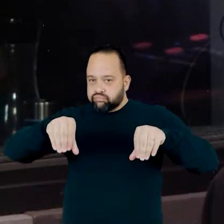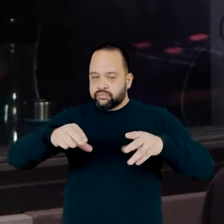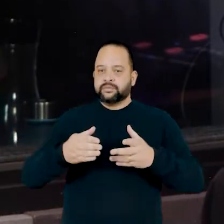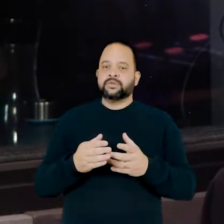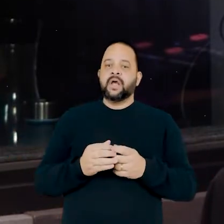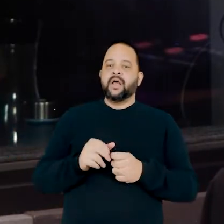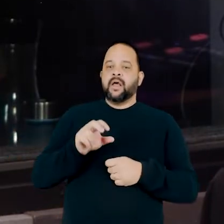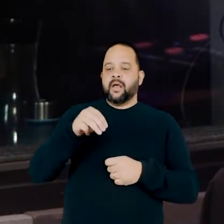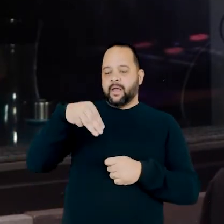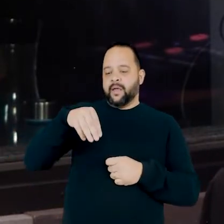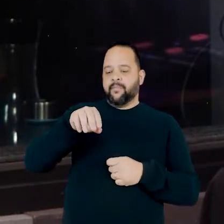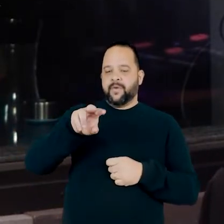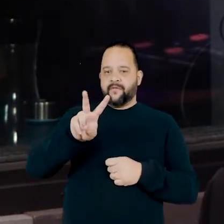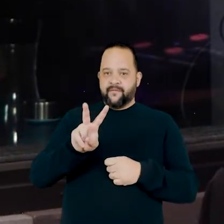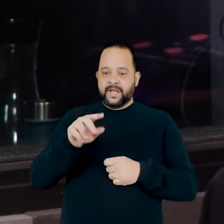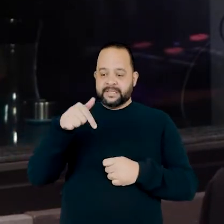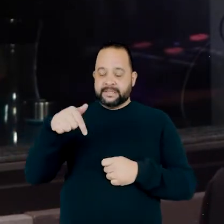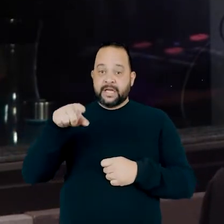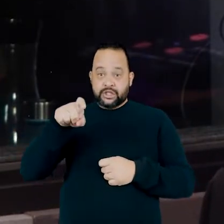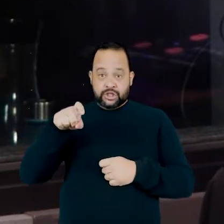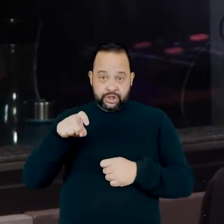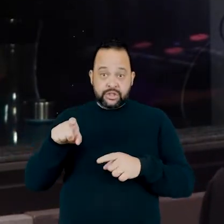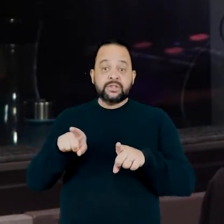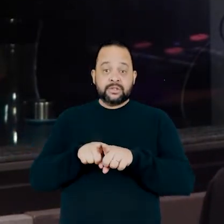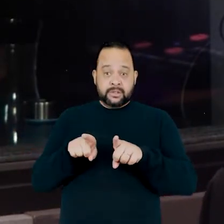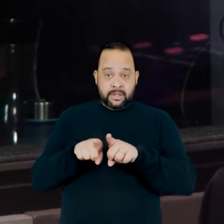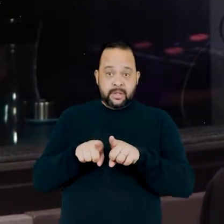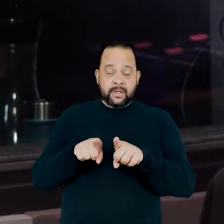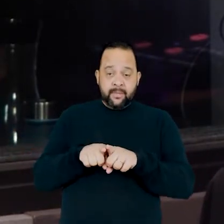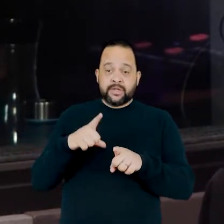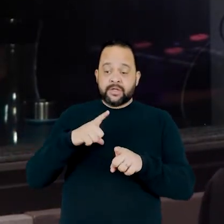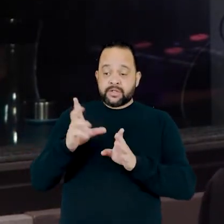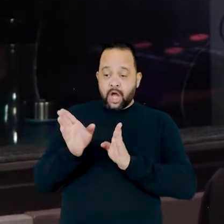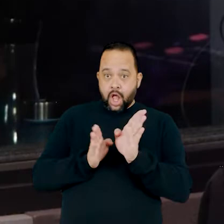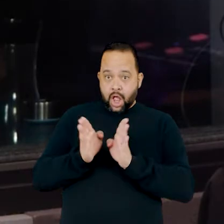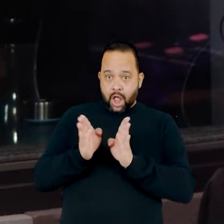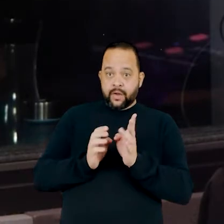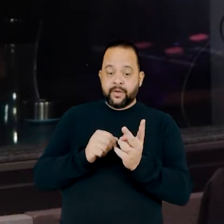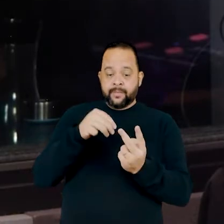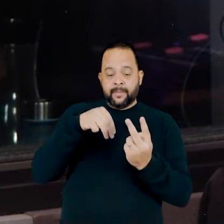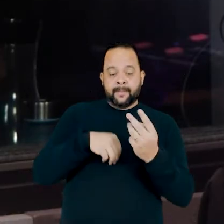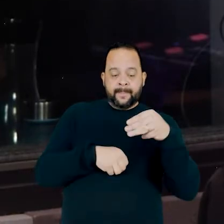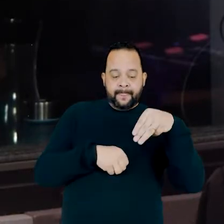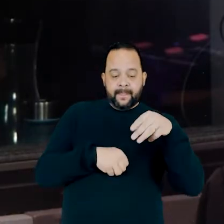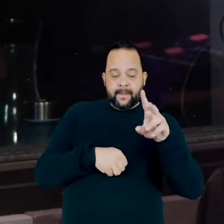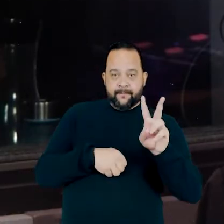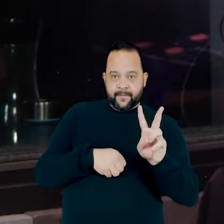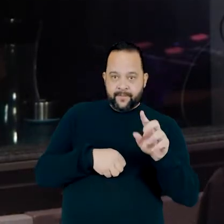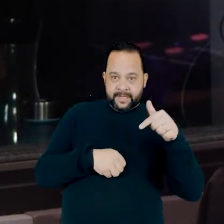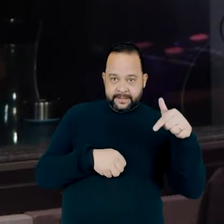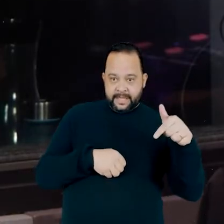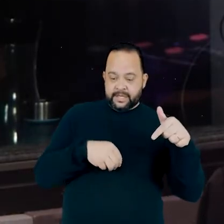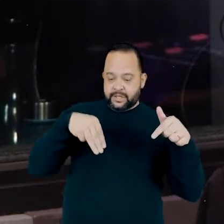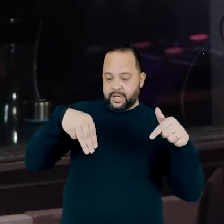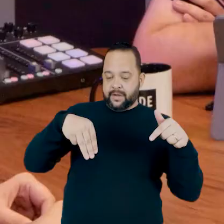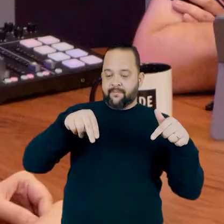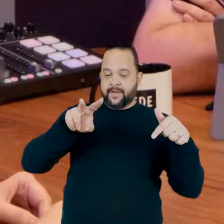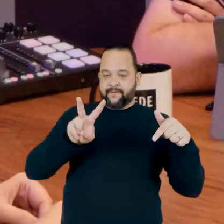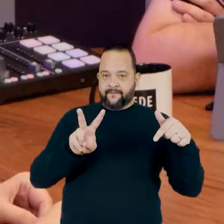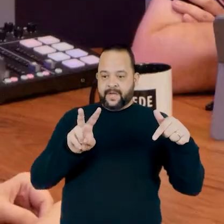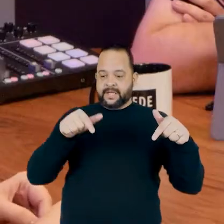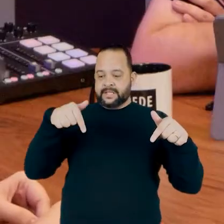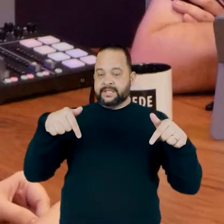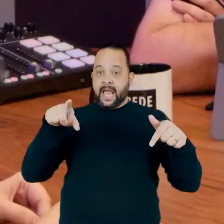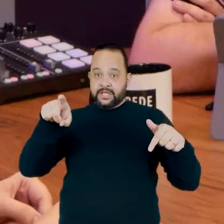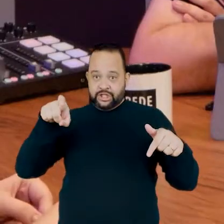MV7X, ele só saiu da XLR. Ah, Então, a gente tem as duas versões hoje. O MV7 e o MV7X. É bem legal.